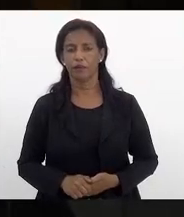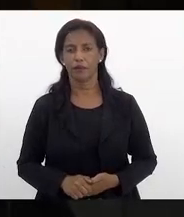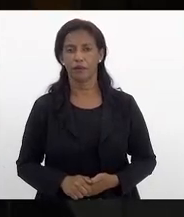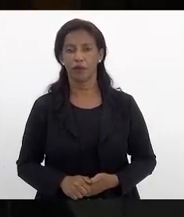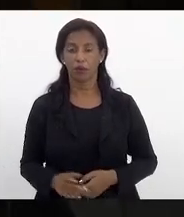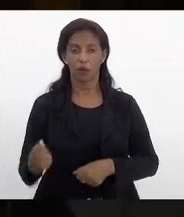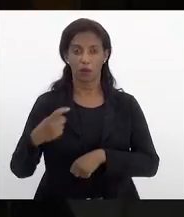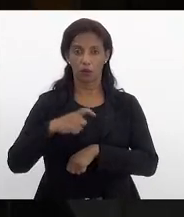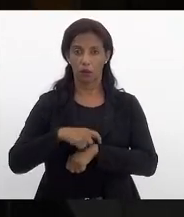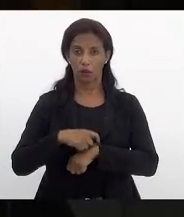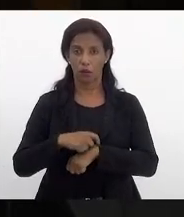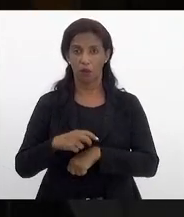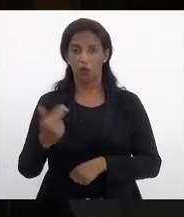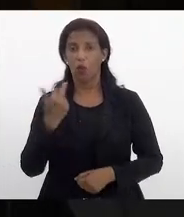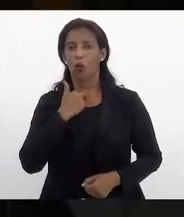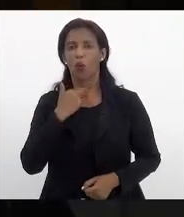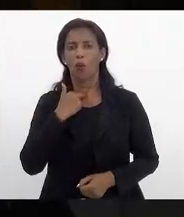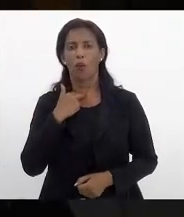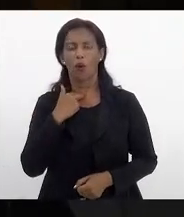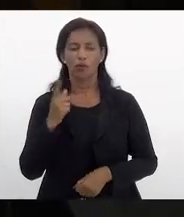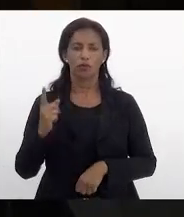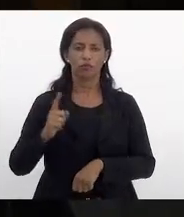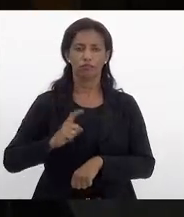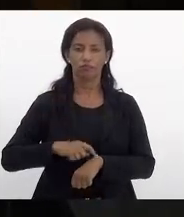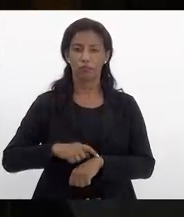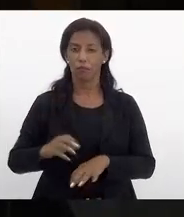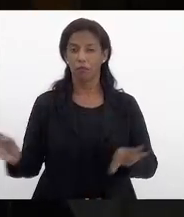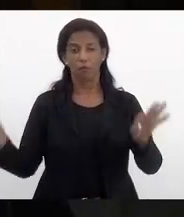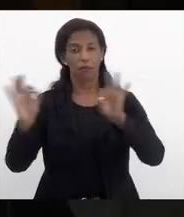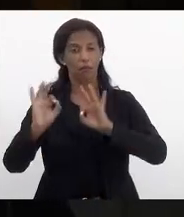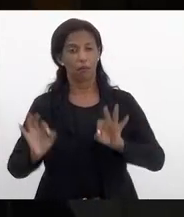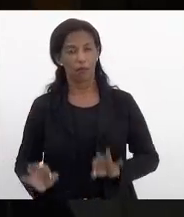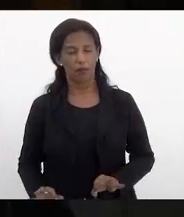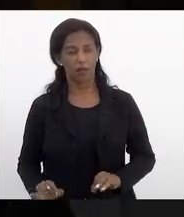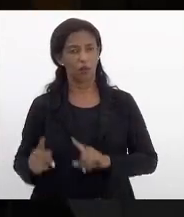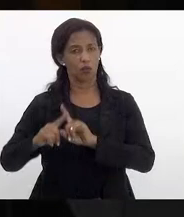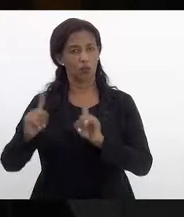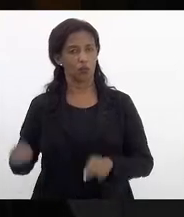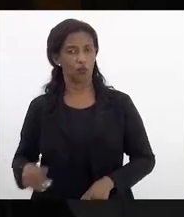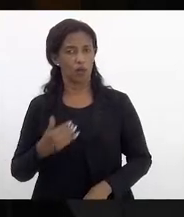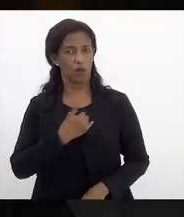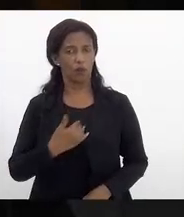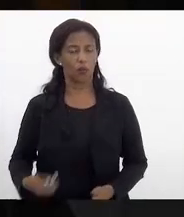Do momento não pode valer para nenhum funcionário público que está sob o regime do